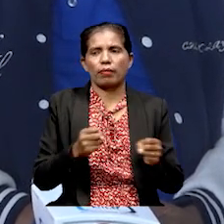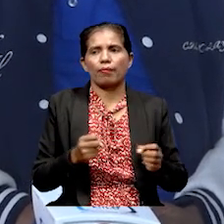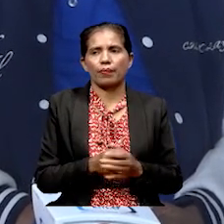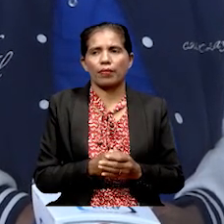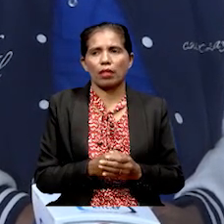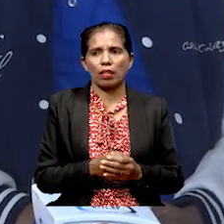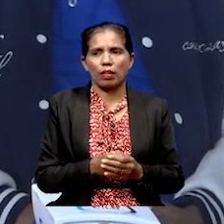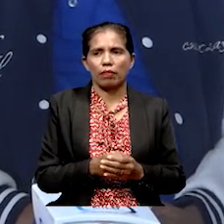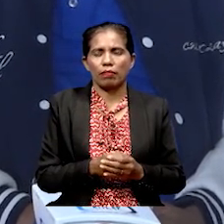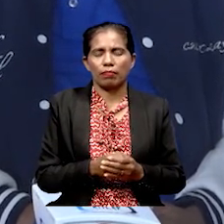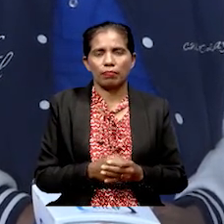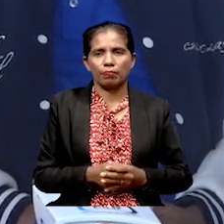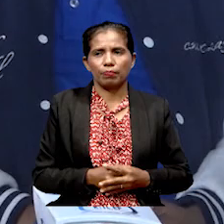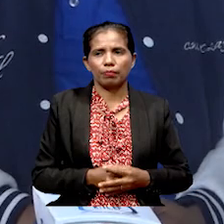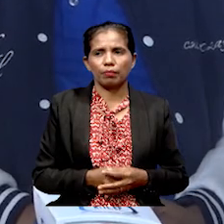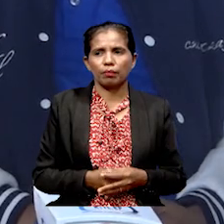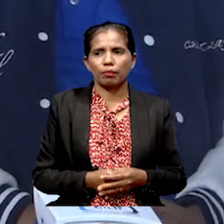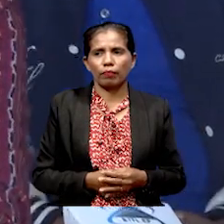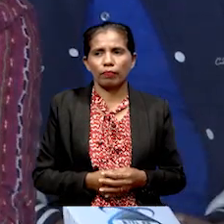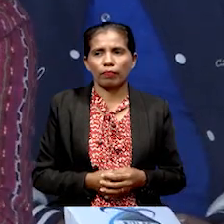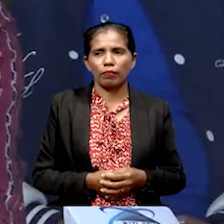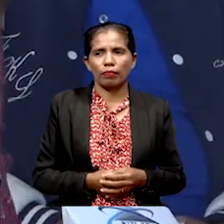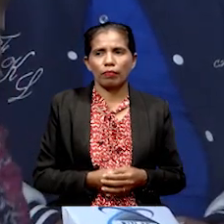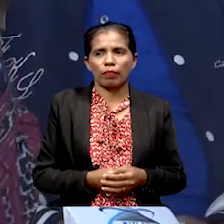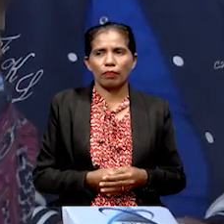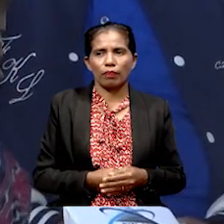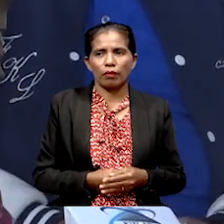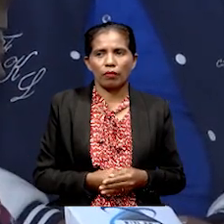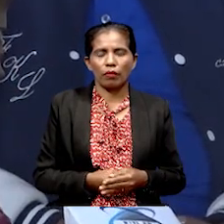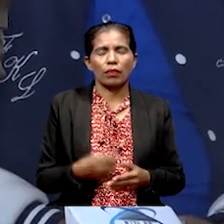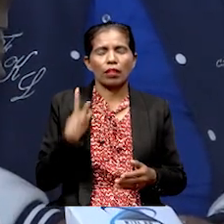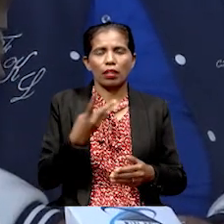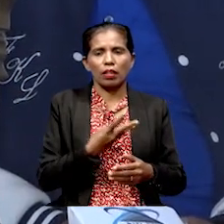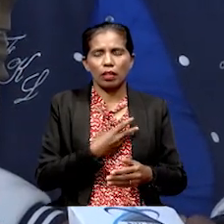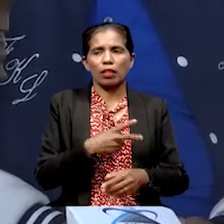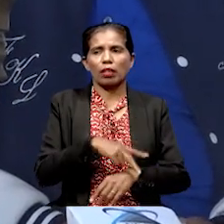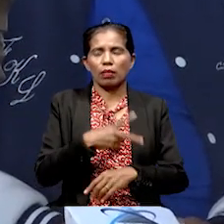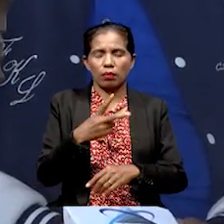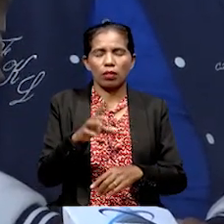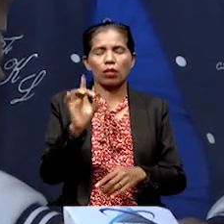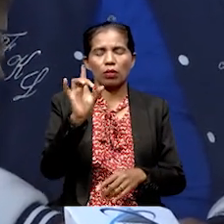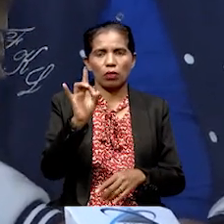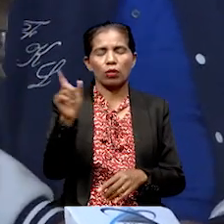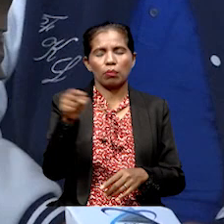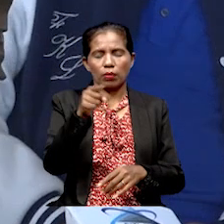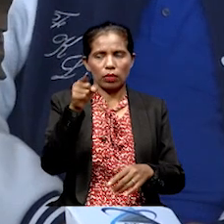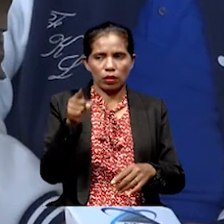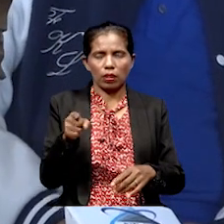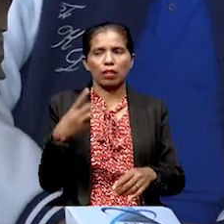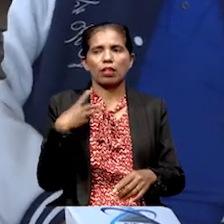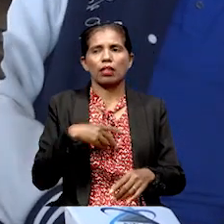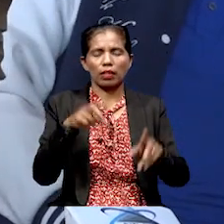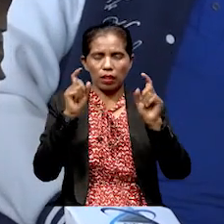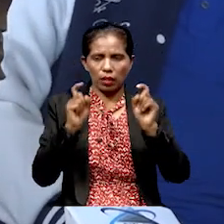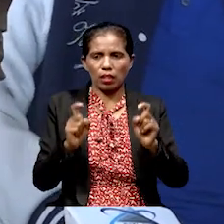ações boas em Lutão. E em vez de Itamor, 8%. Tanto nem tem que